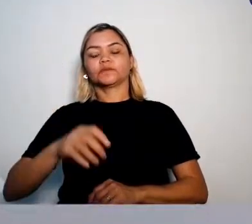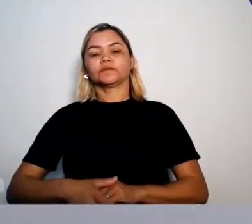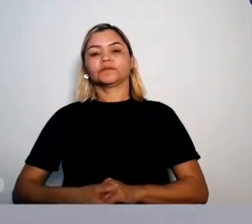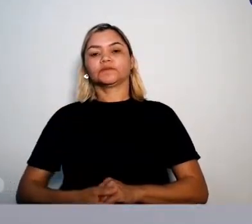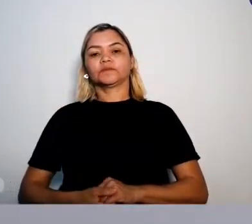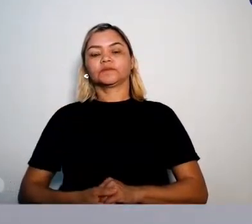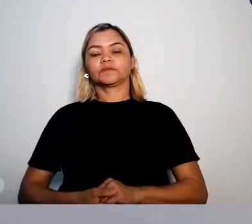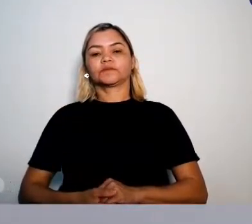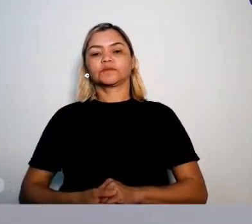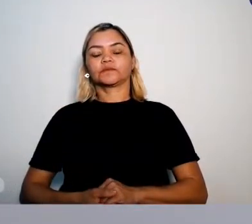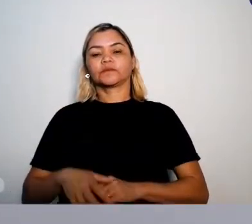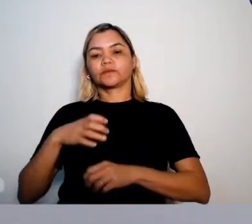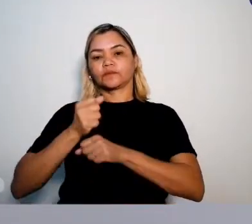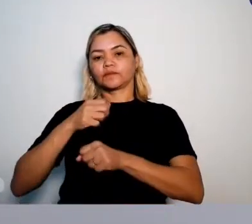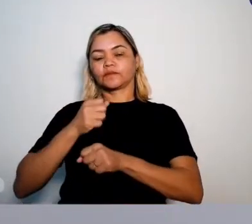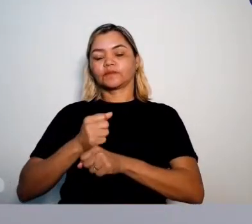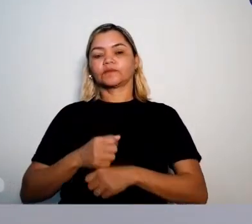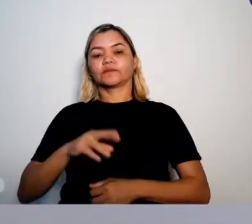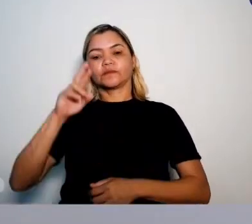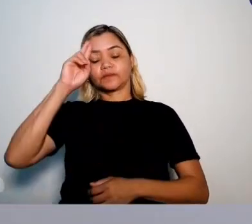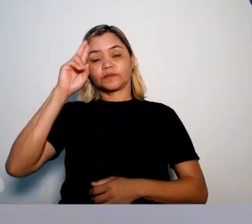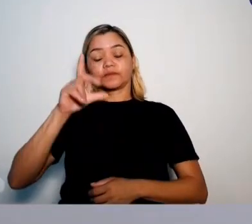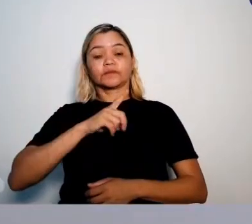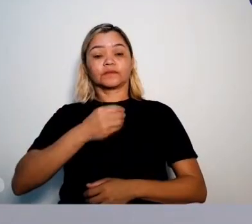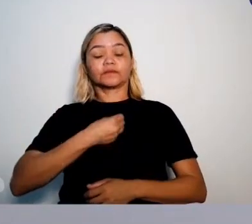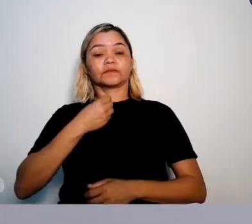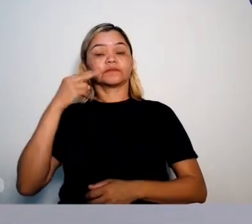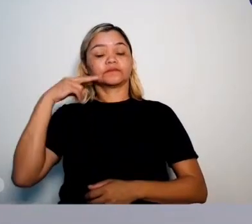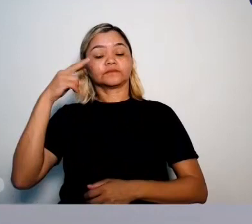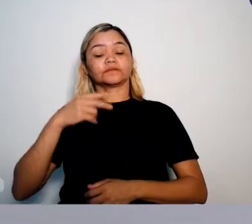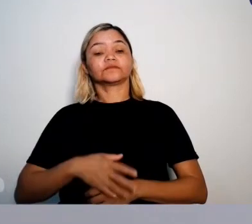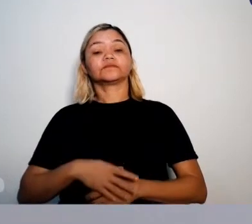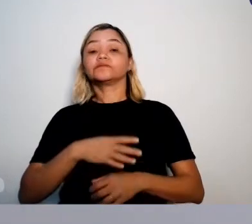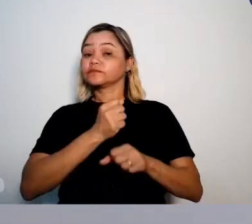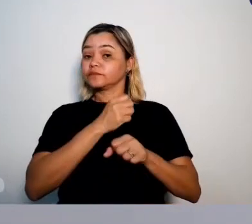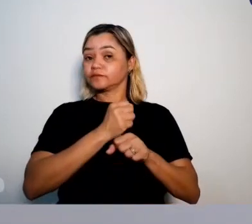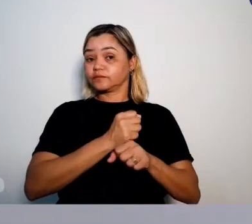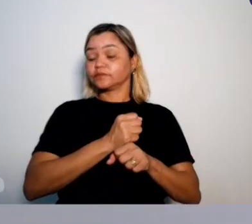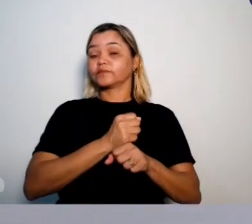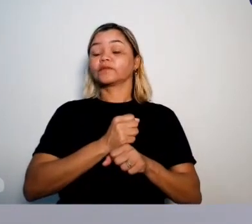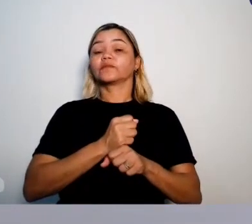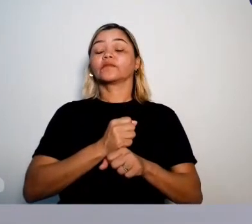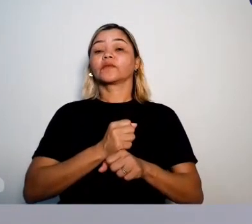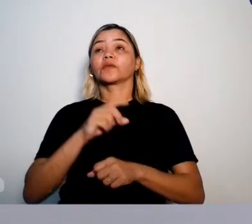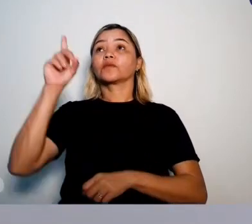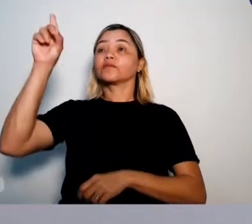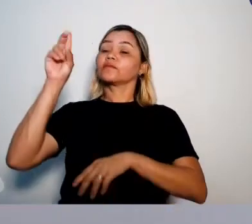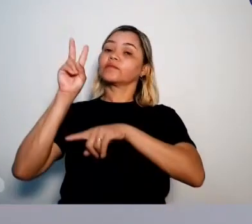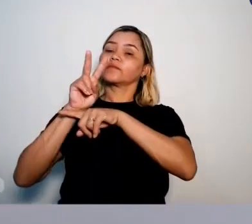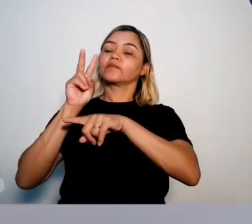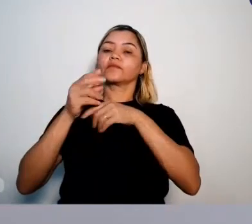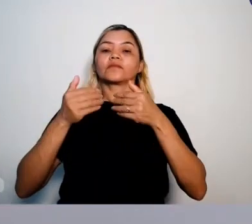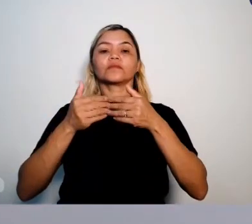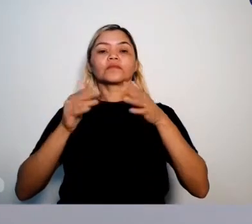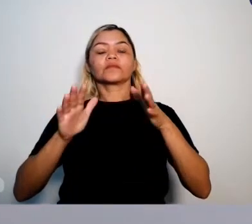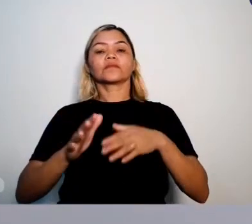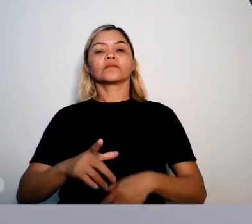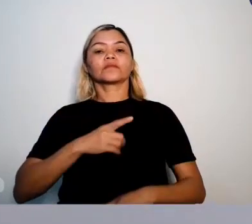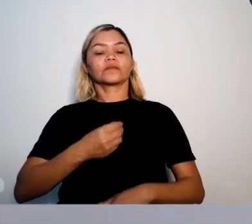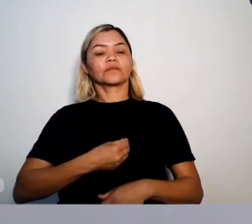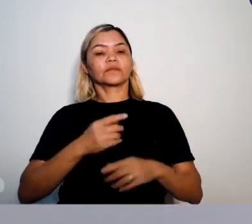Com a totalidade dos senhores vereadores presentes, havendo o número regimental, sob a proteção de Deus, declaro aberta a presente